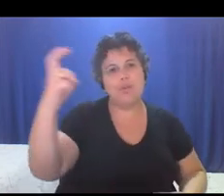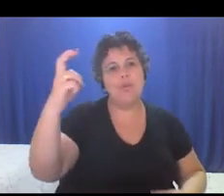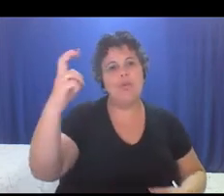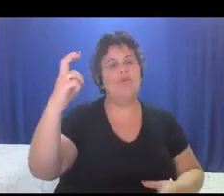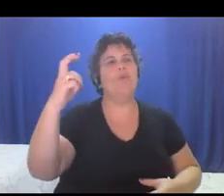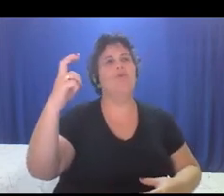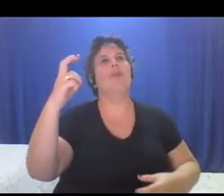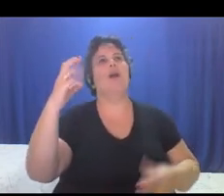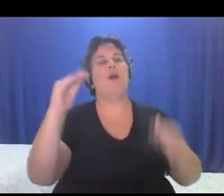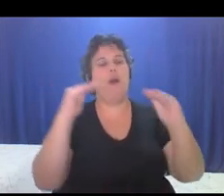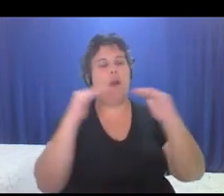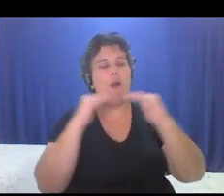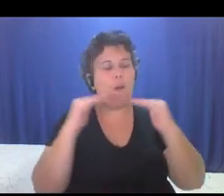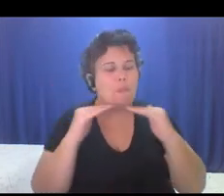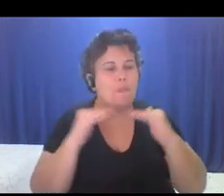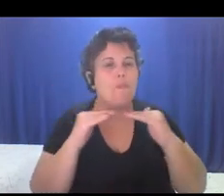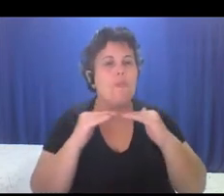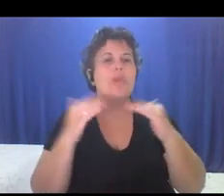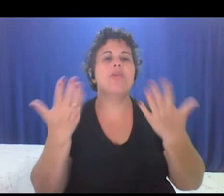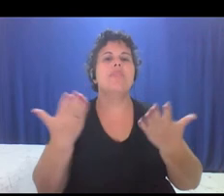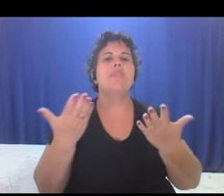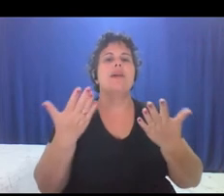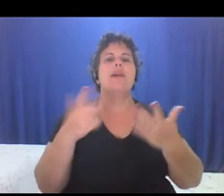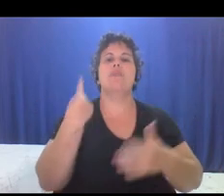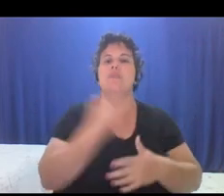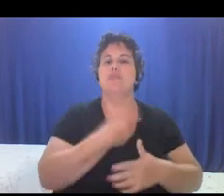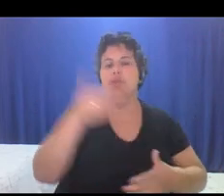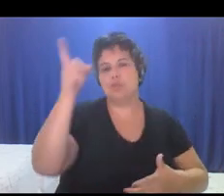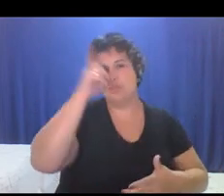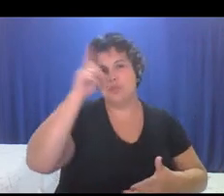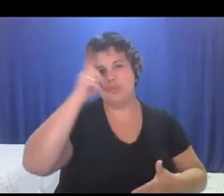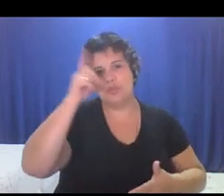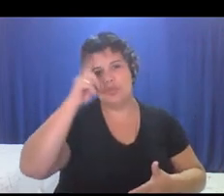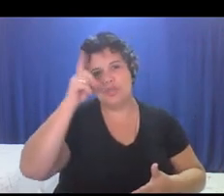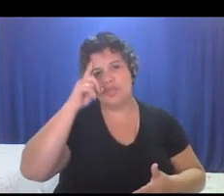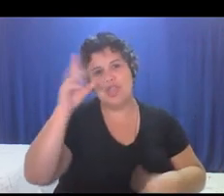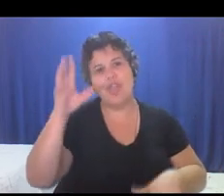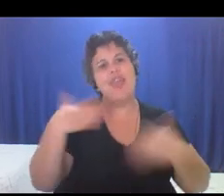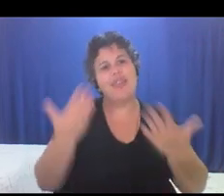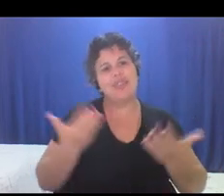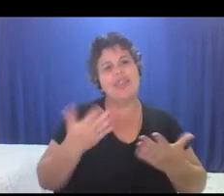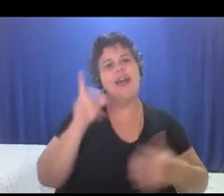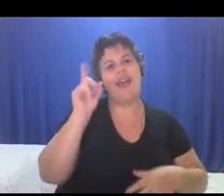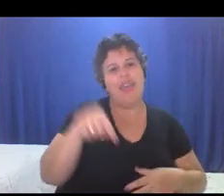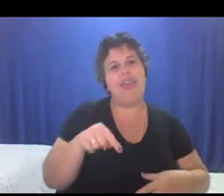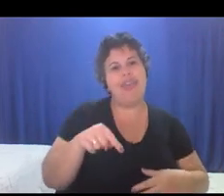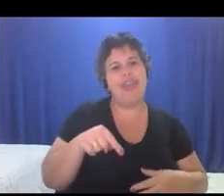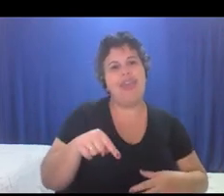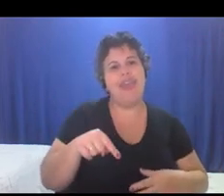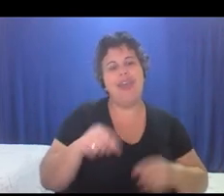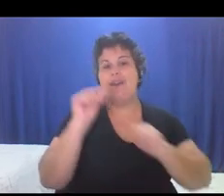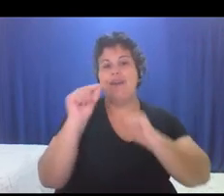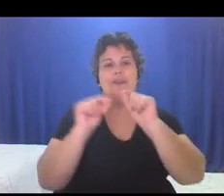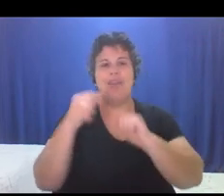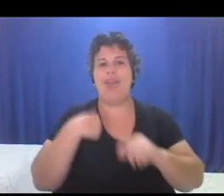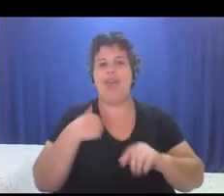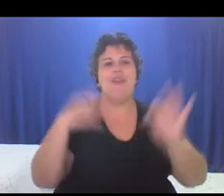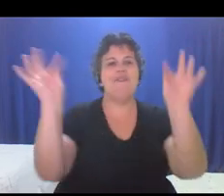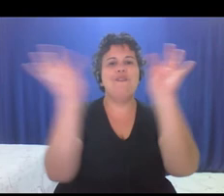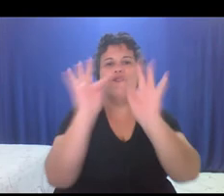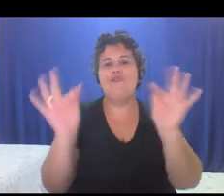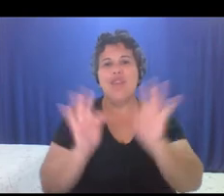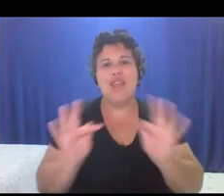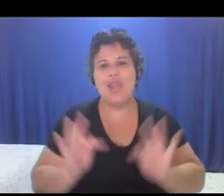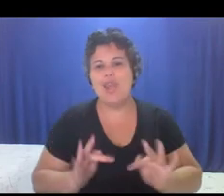a gente está fazendo e trazendo para o nosso dia a dia, né? Então isso acaba sendo assim, nossa, eu fiquei muito feliz, feliz